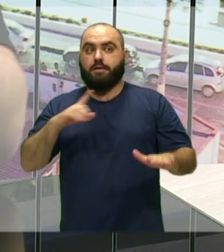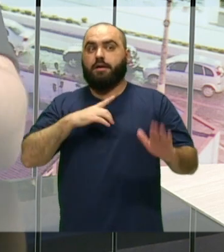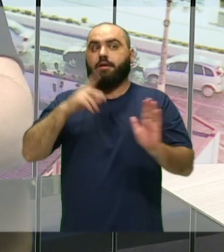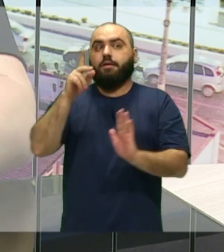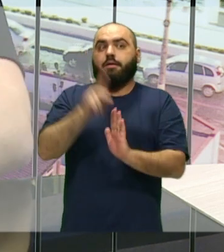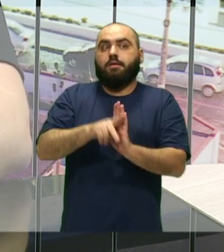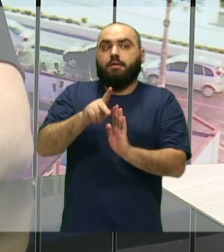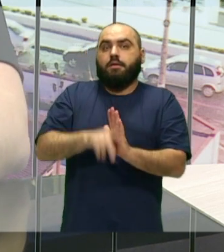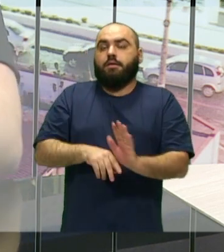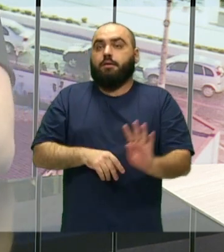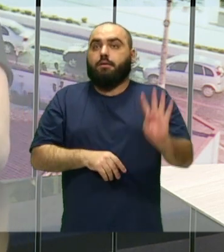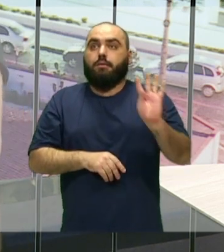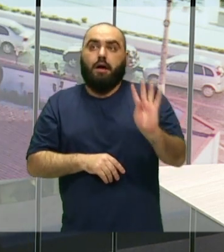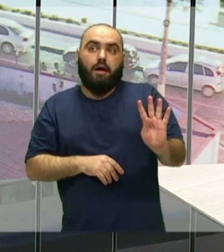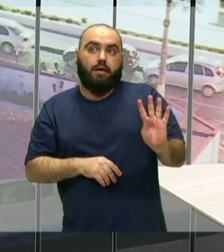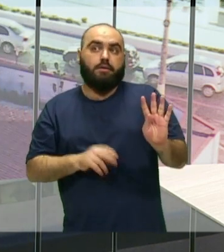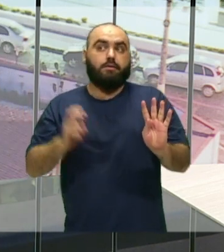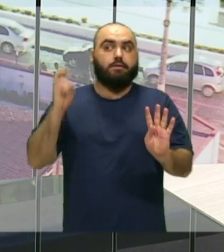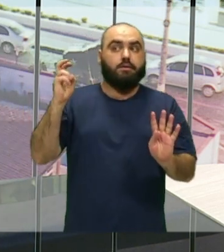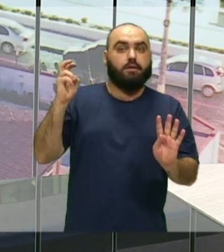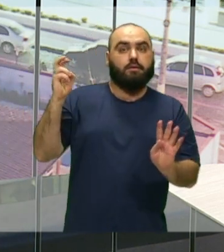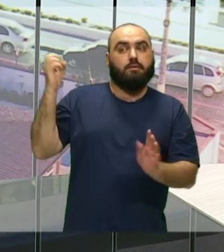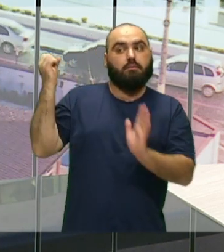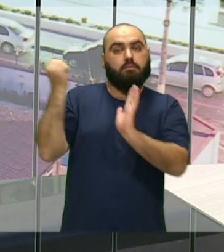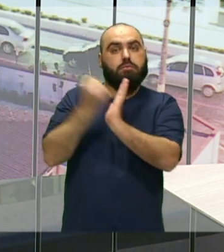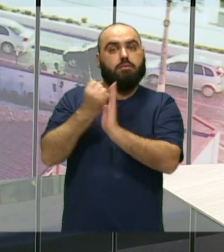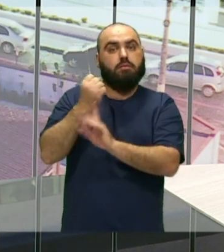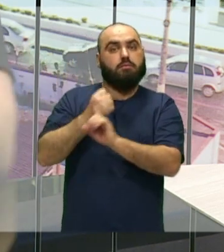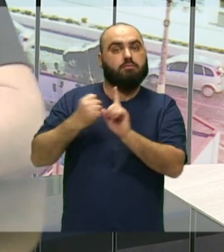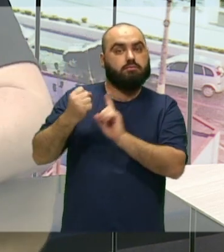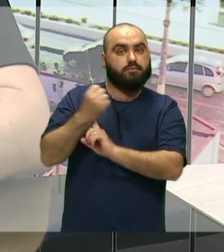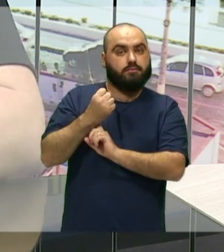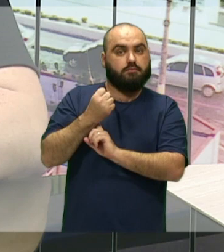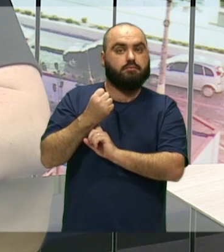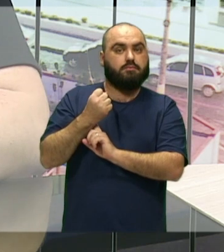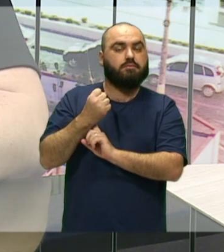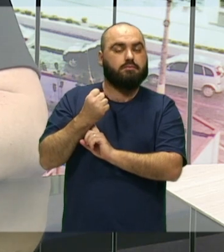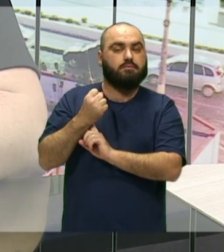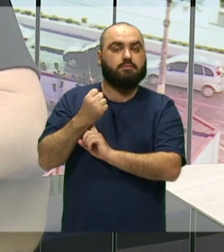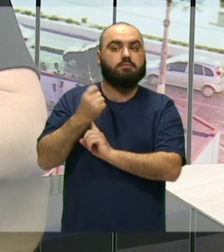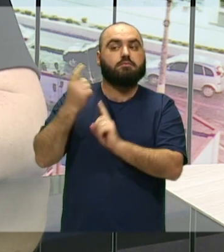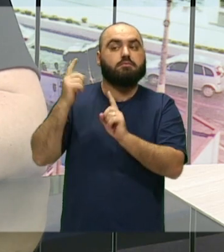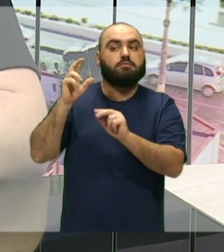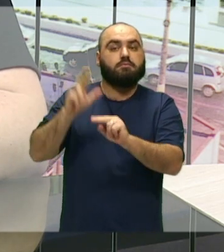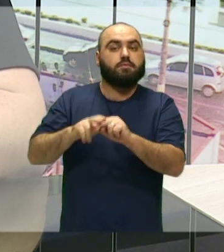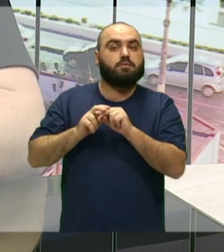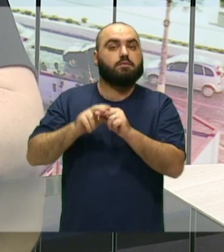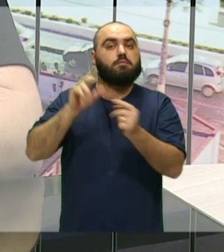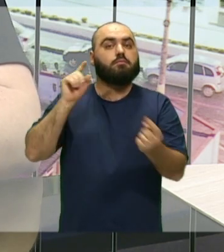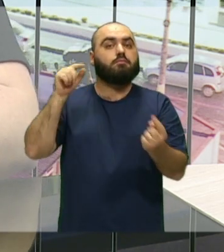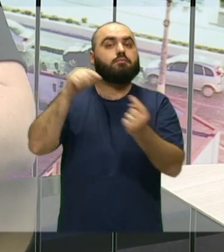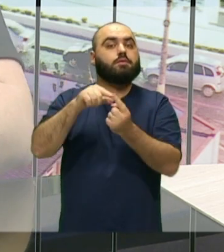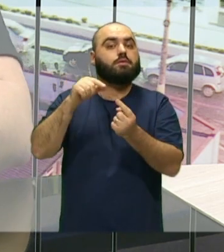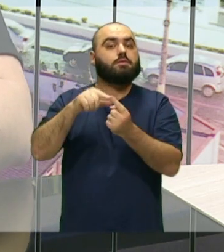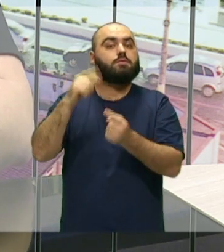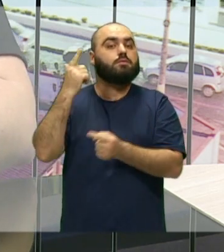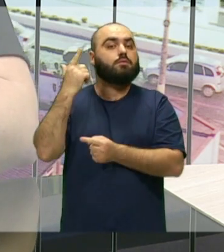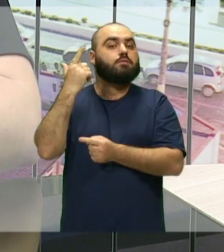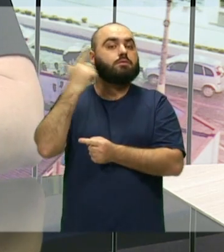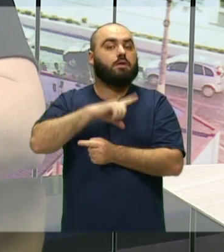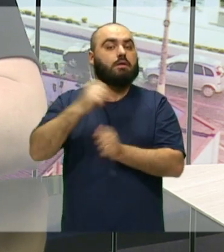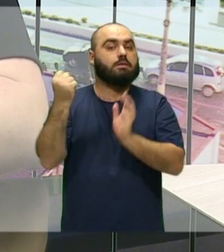cinco enfim mas eu coloco os objetivos pra gente eh ganhar maior quantidade de